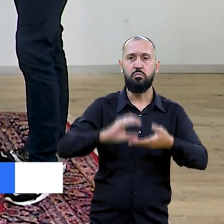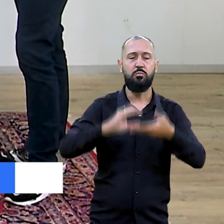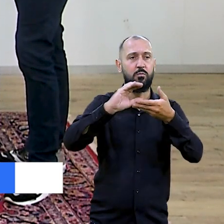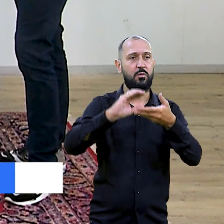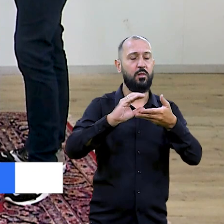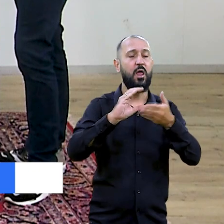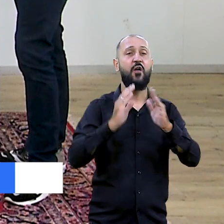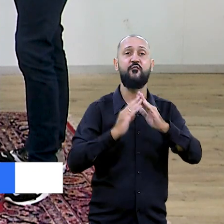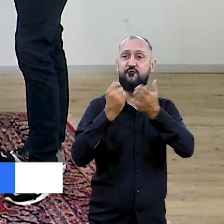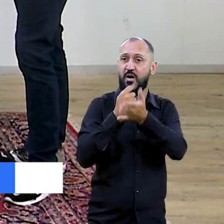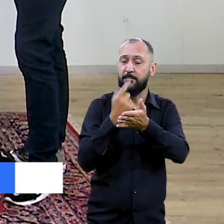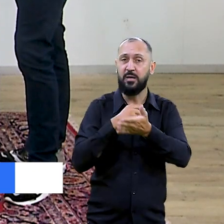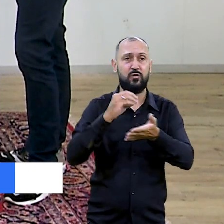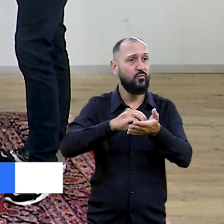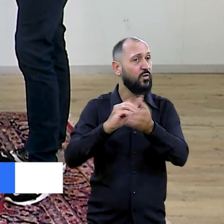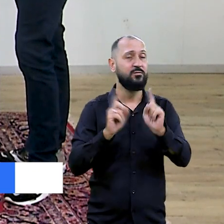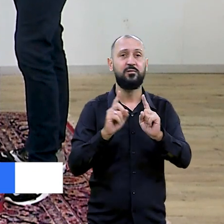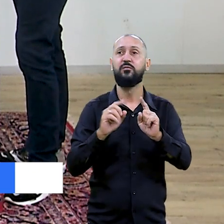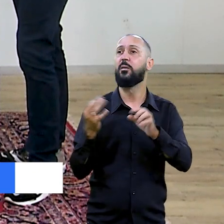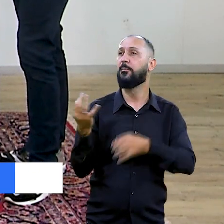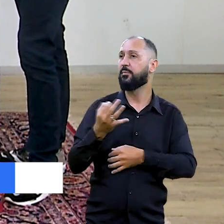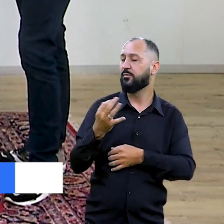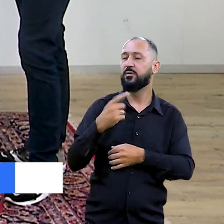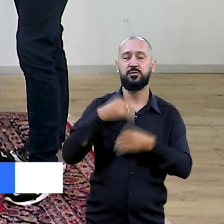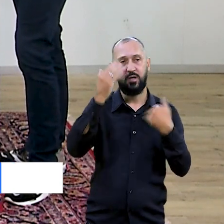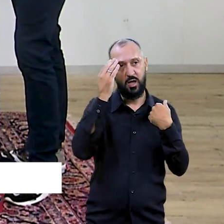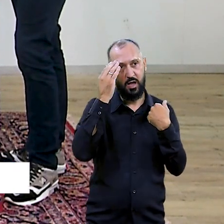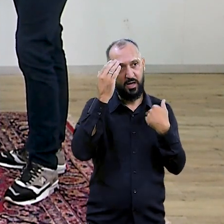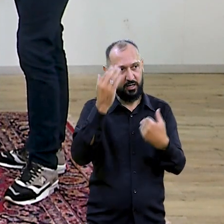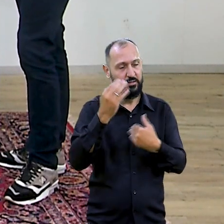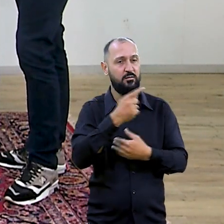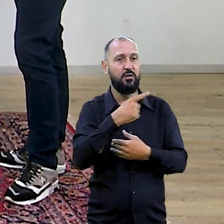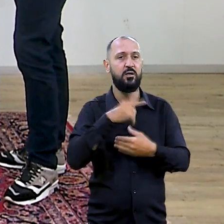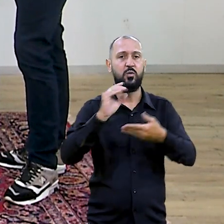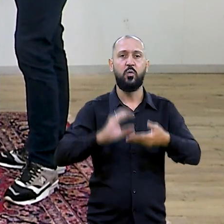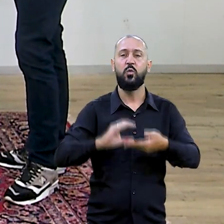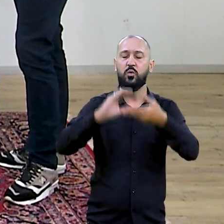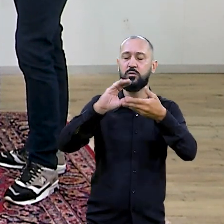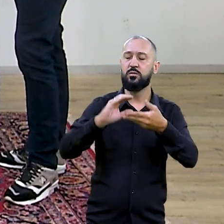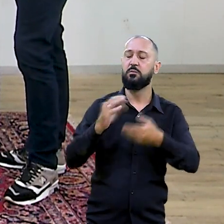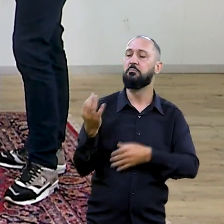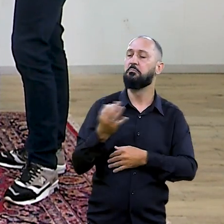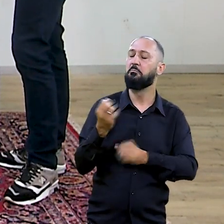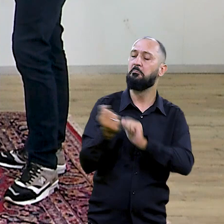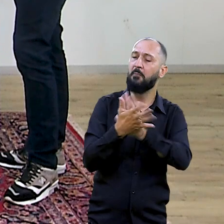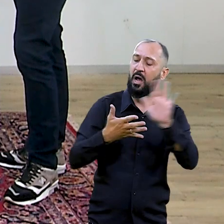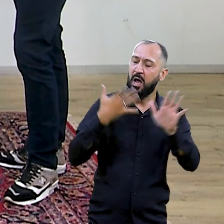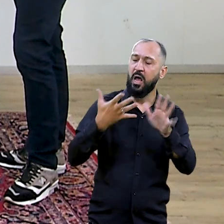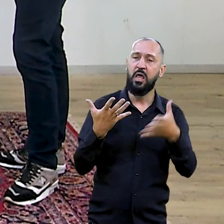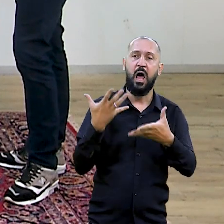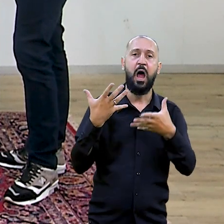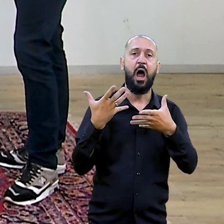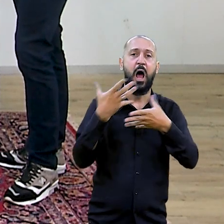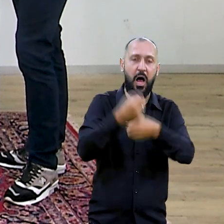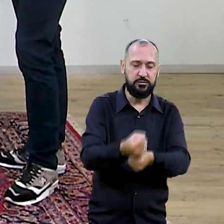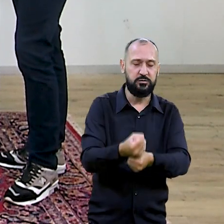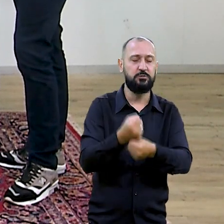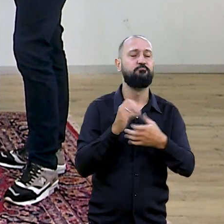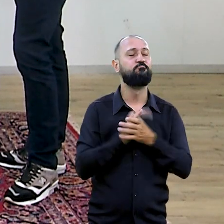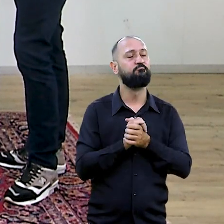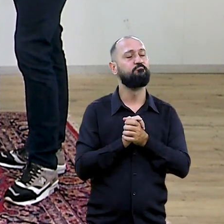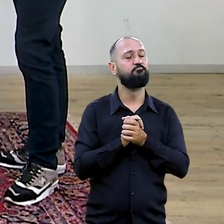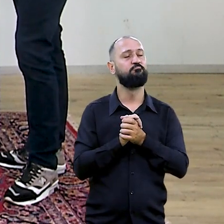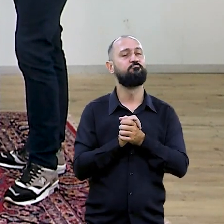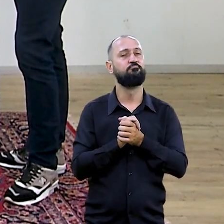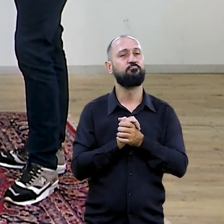medo até de esquecer alguém. São vários. A própria Assembleia, né? Os poderes também, Defensoria Pública, Tribunal